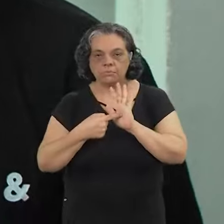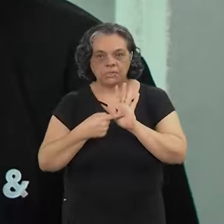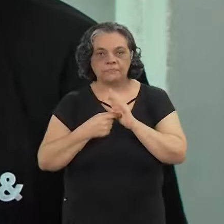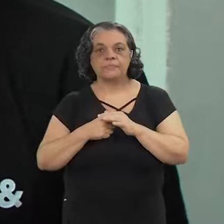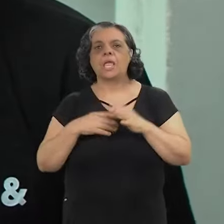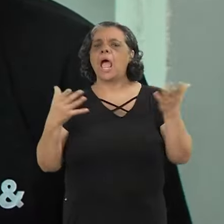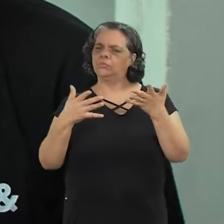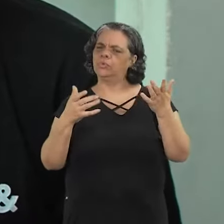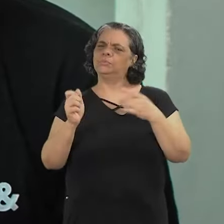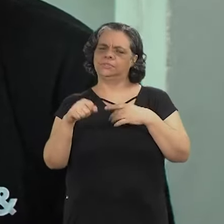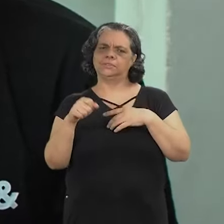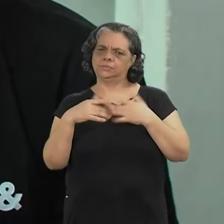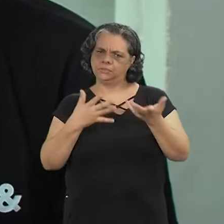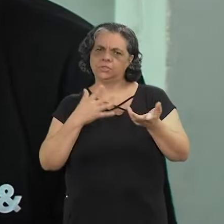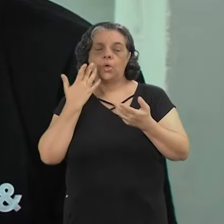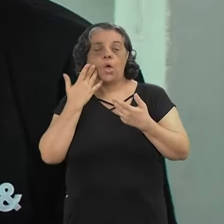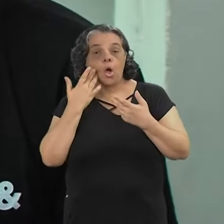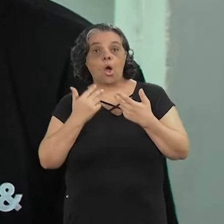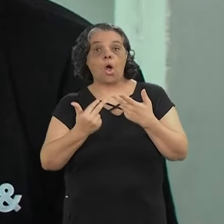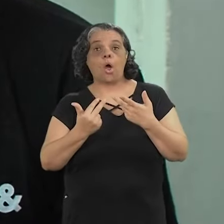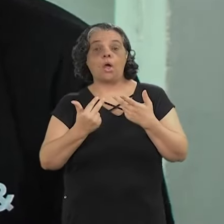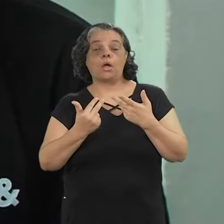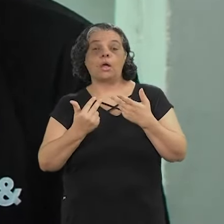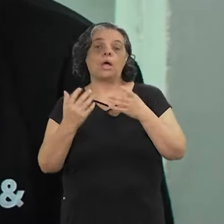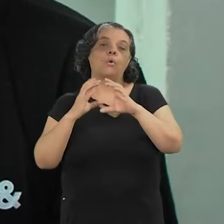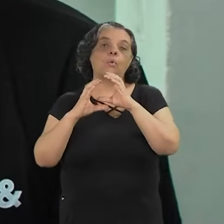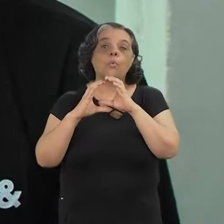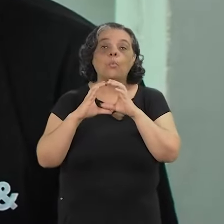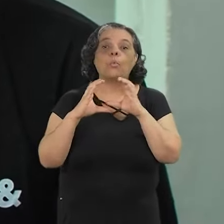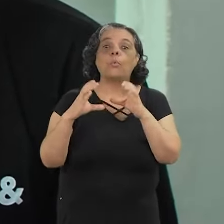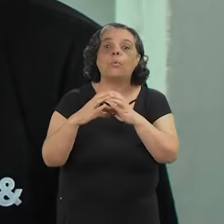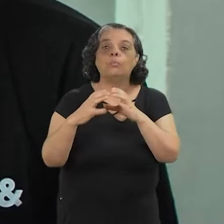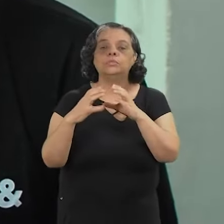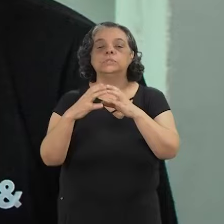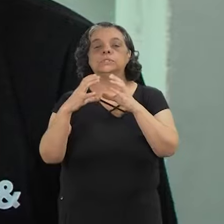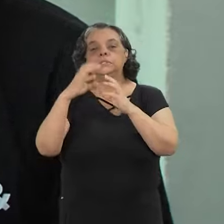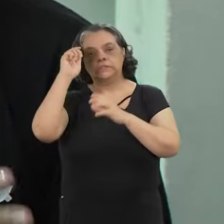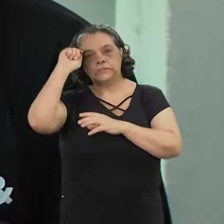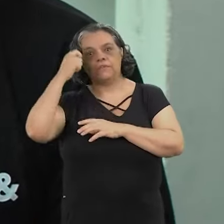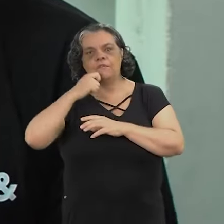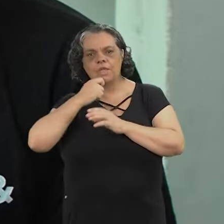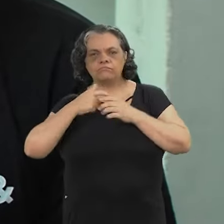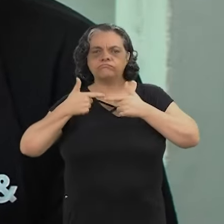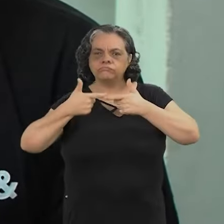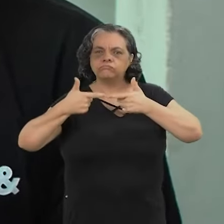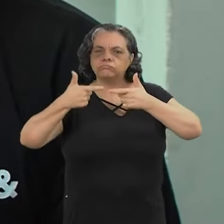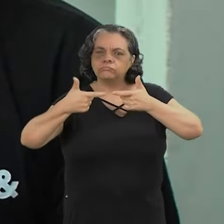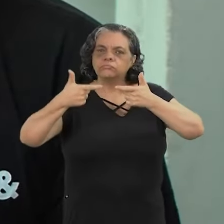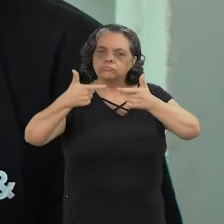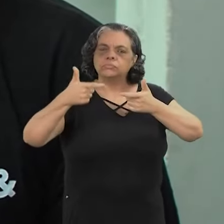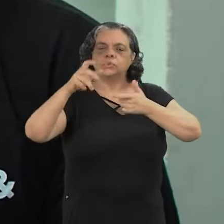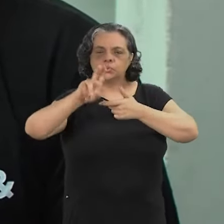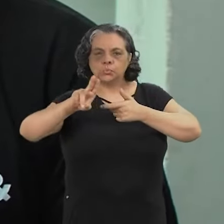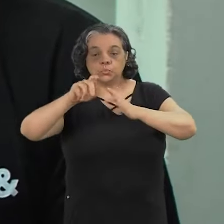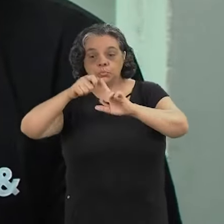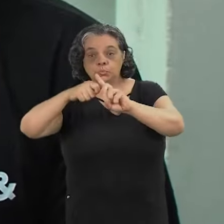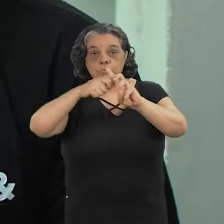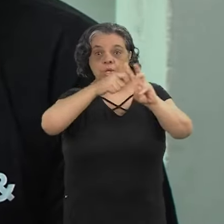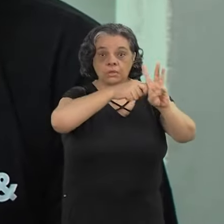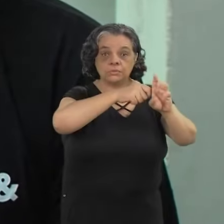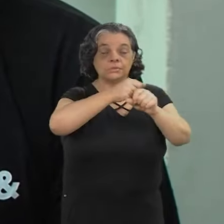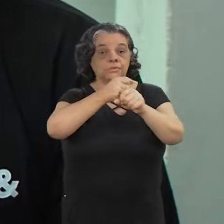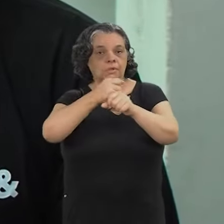atualmente Sim né e ultimamente a a comunidade Negra ela também vendo se destacando muito n nos últimos meses